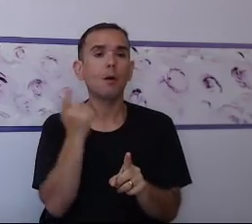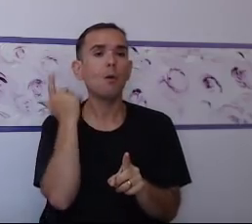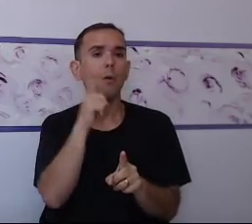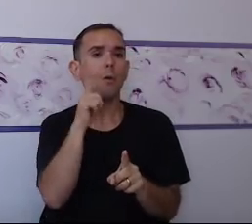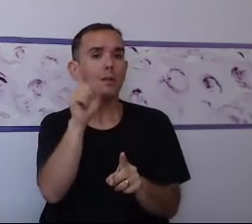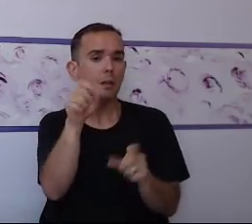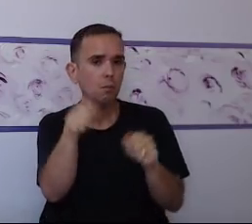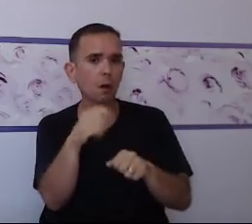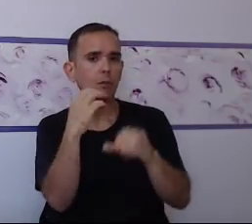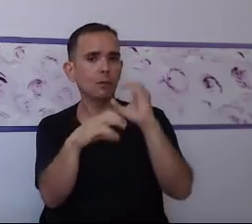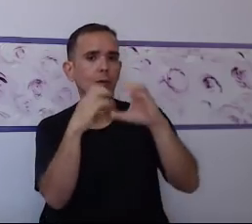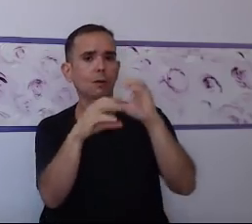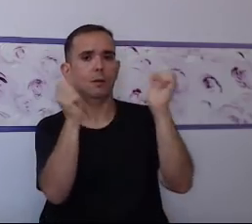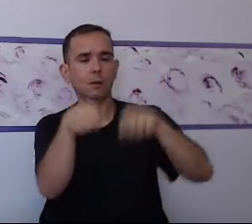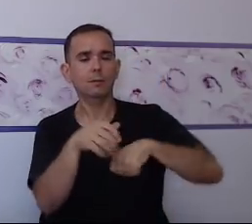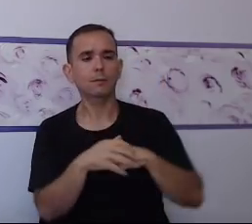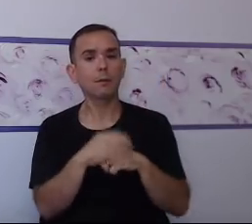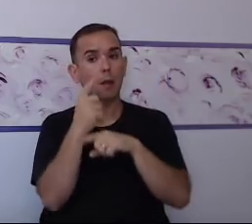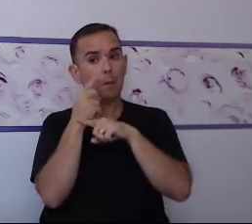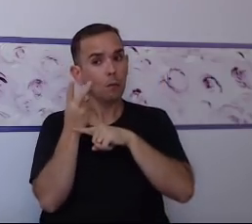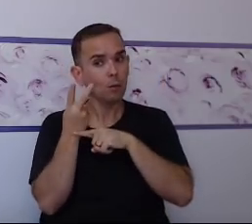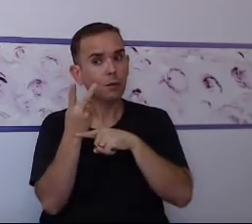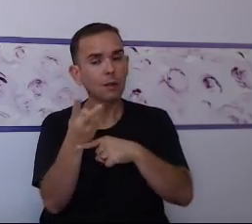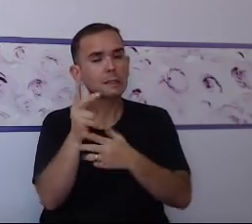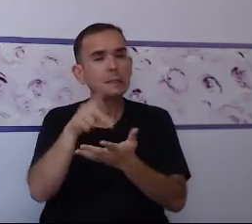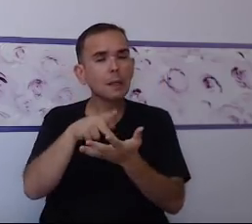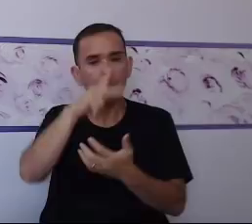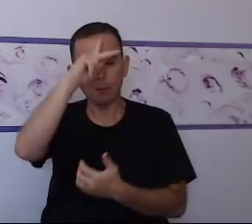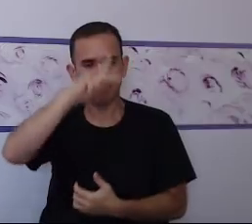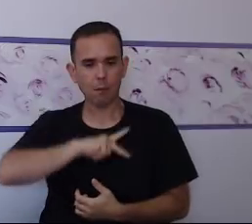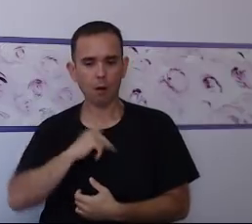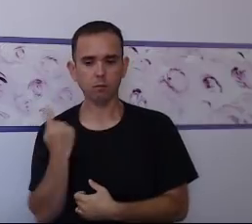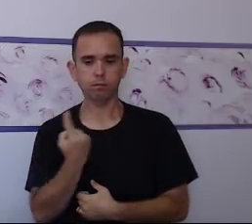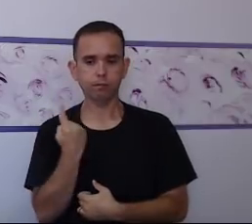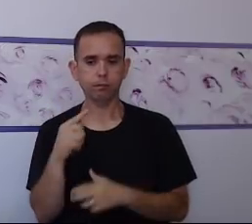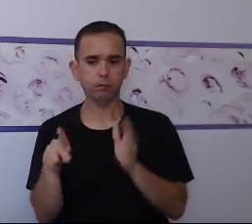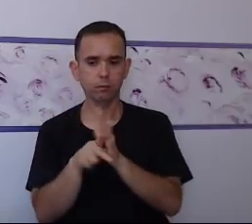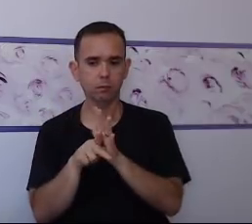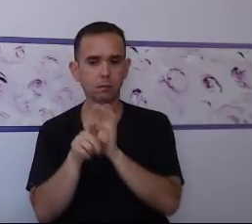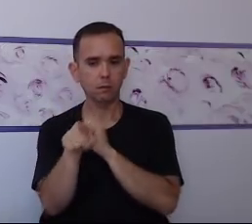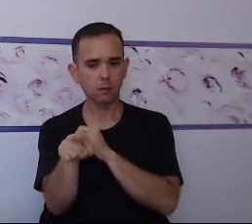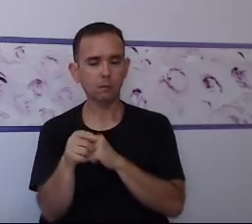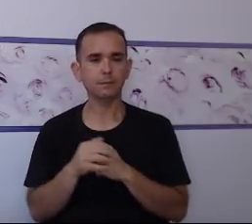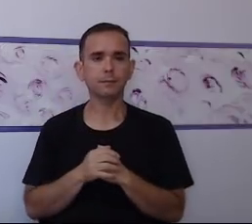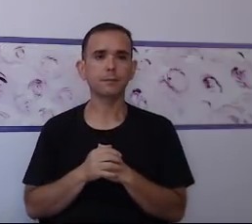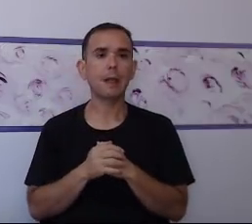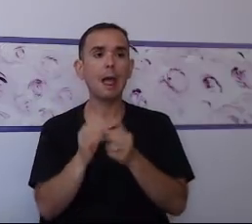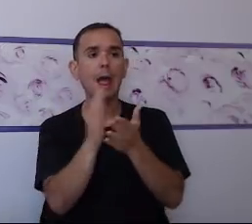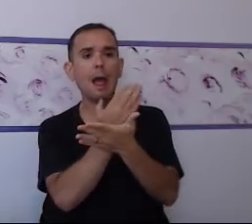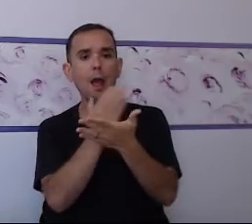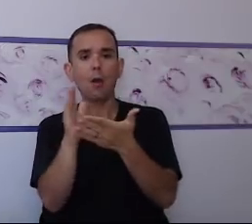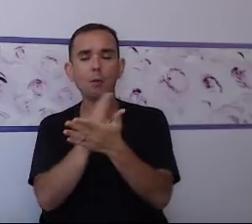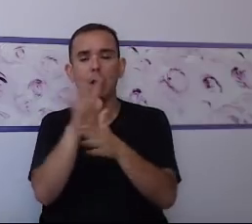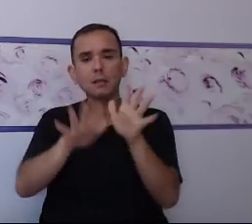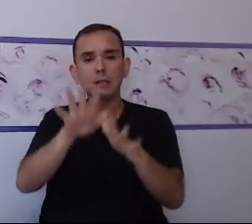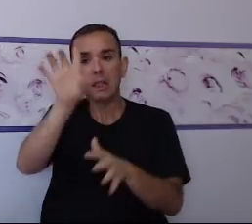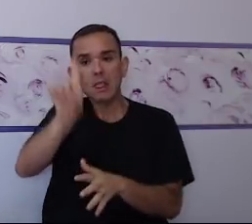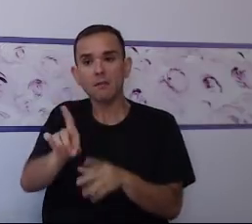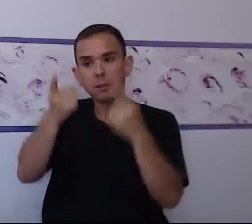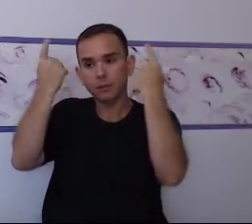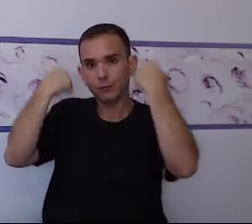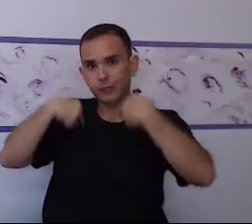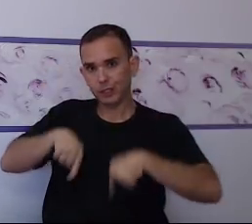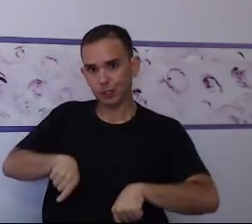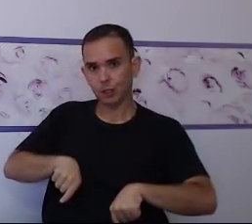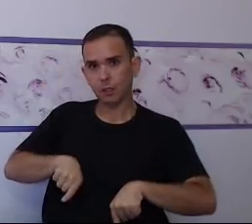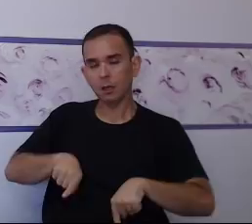ele se comunique. Então, buscando sempre a autonomia e independência desse aluno. Então, algumas vezes, na deficiência física,